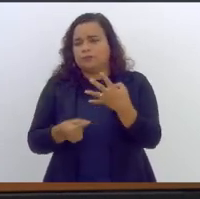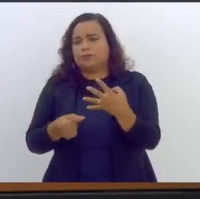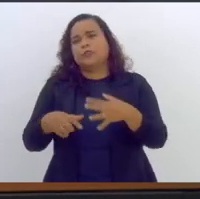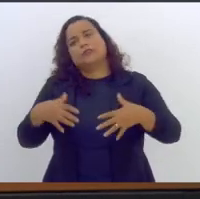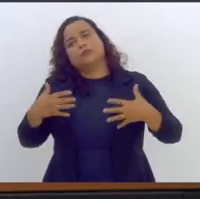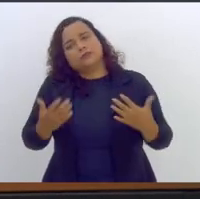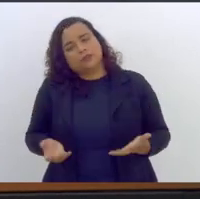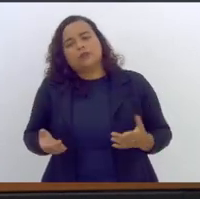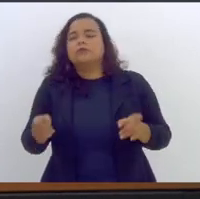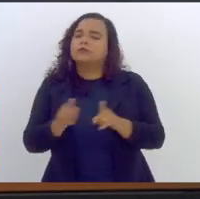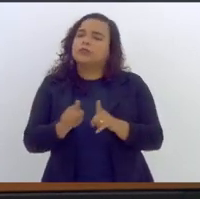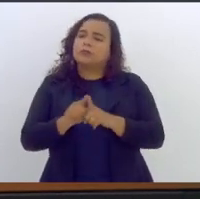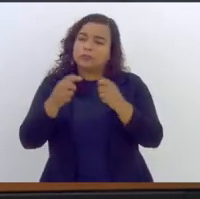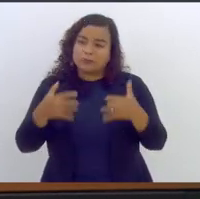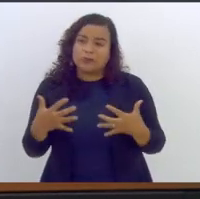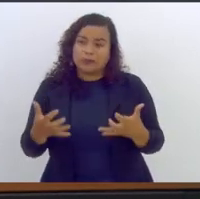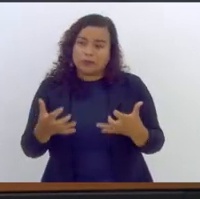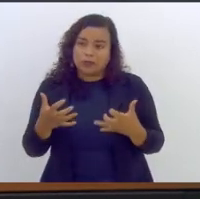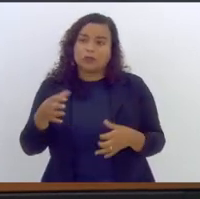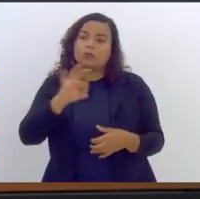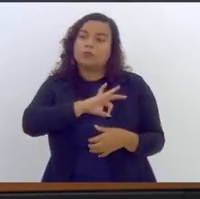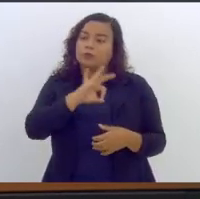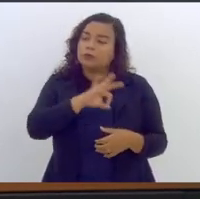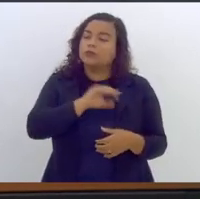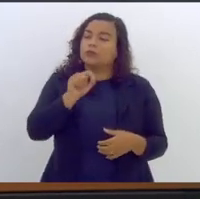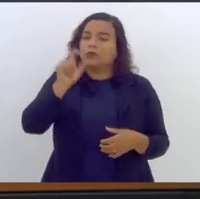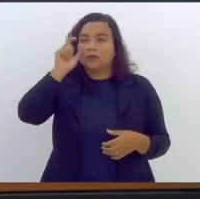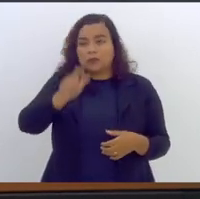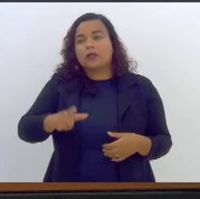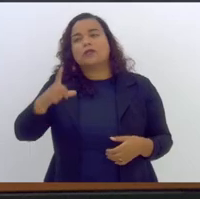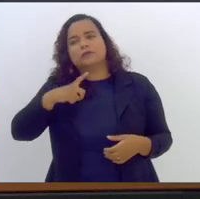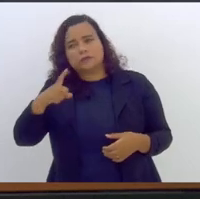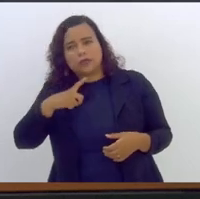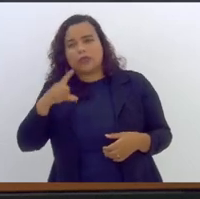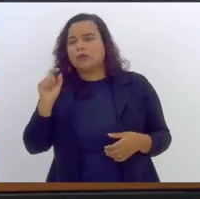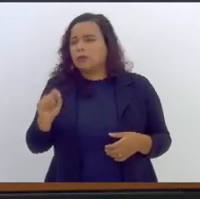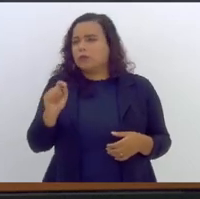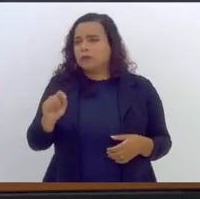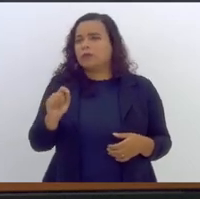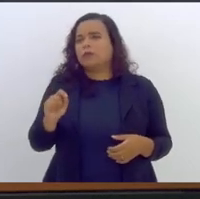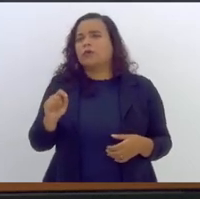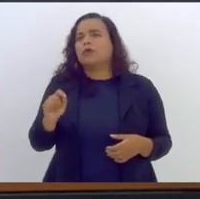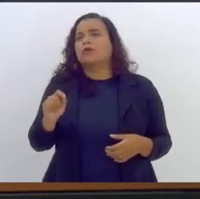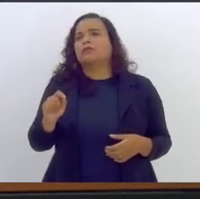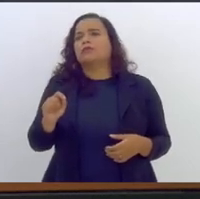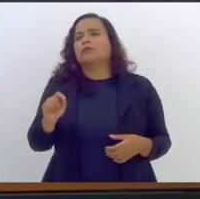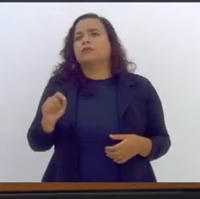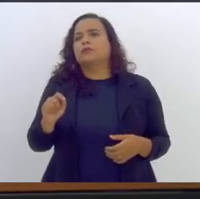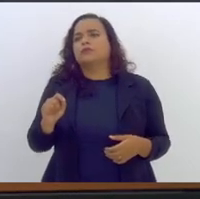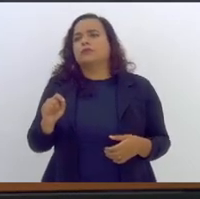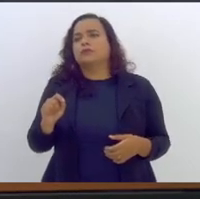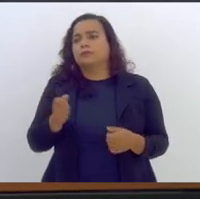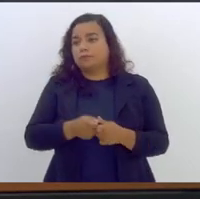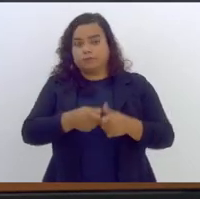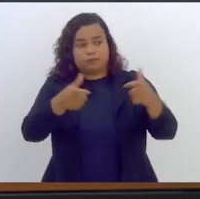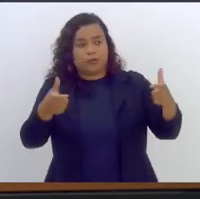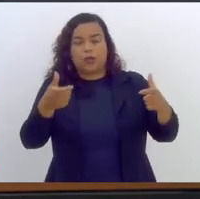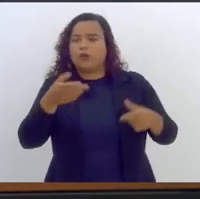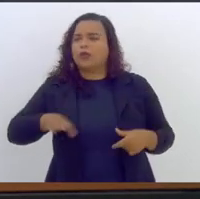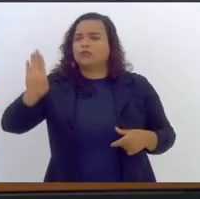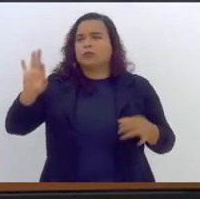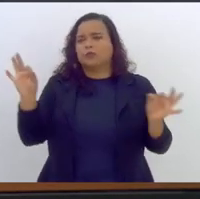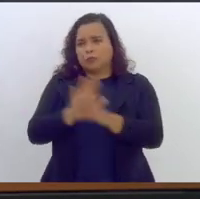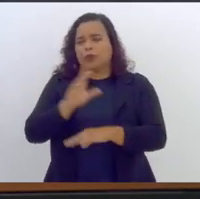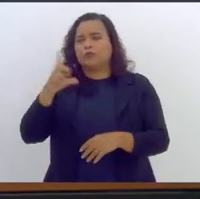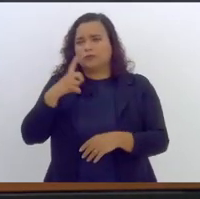também quero dizer que a polícia ela tem interesse sim certamente em que a maior parte dos candidatos que estão prontos